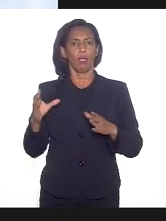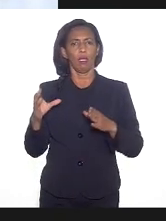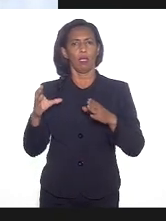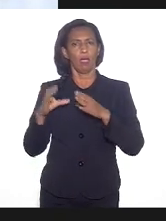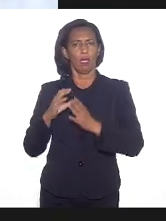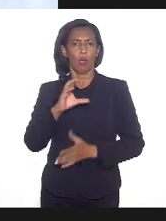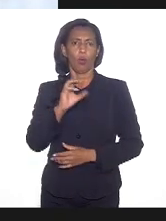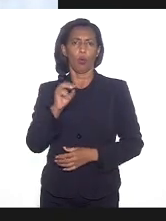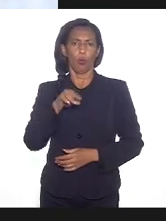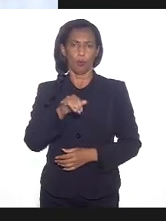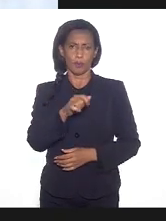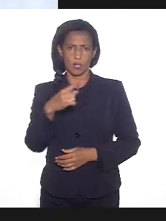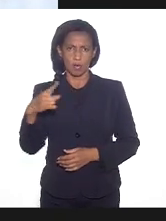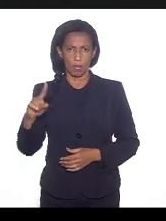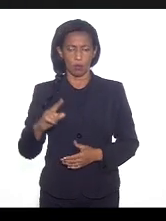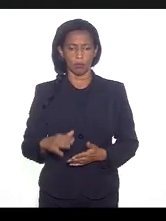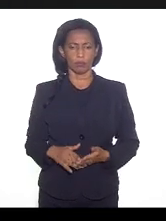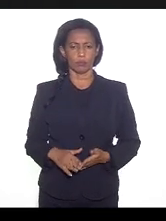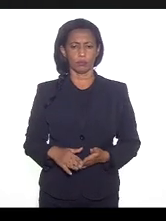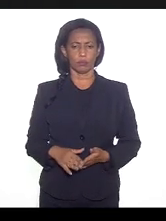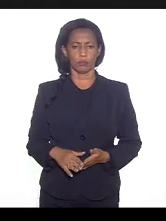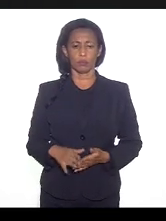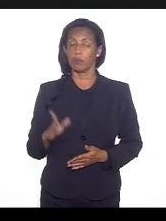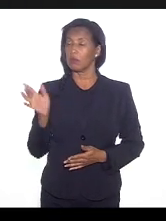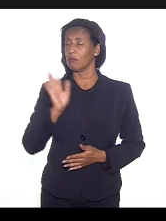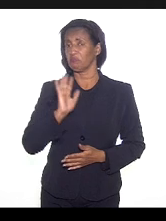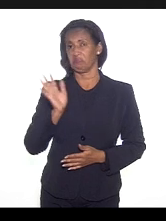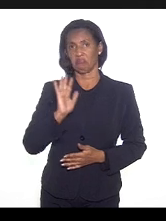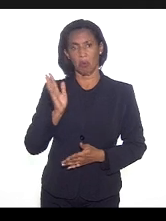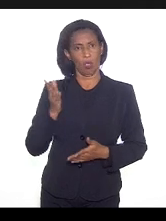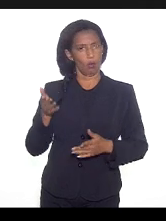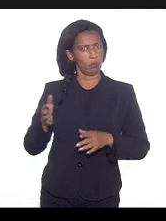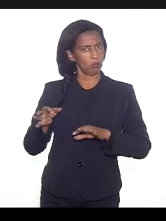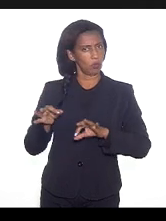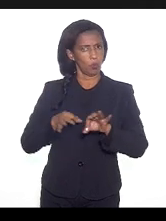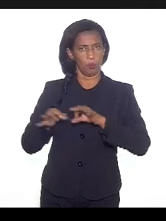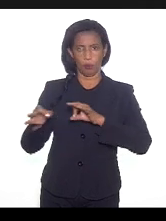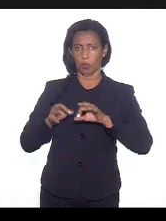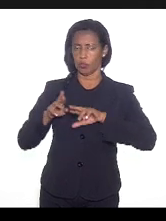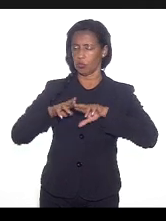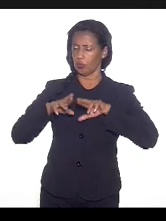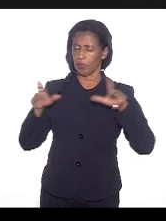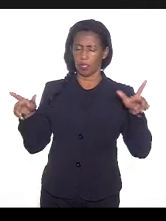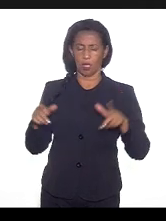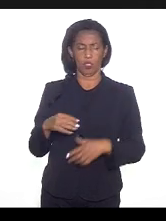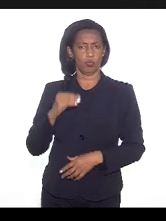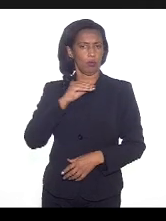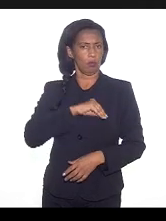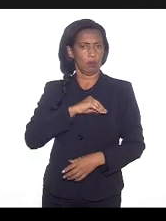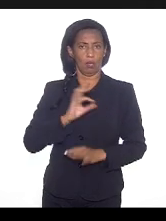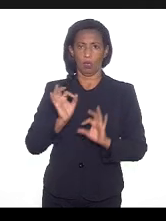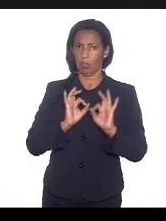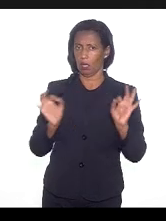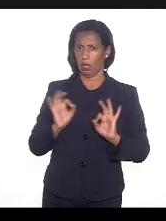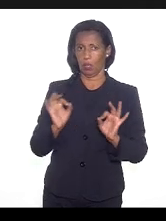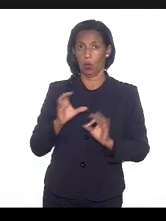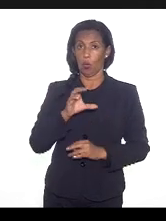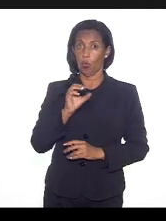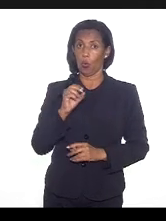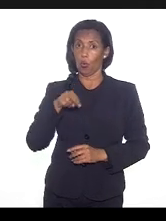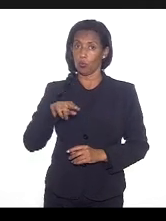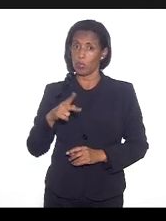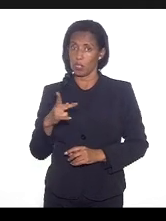acaso? É remunerado ou não? Não, o projeto não trata disso, né? Não é cargo remunerado, não. É composição do